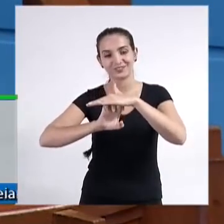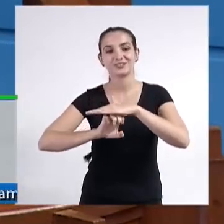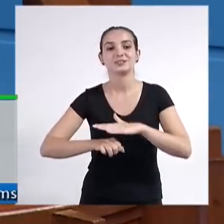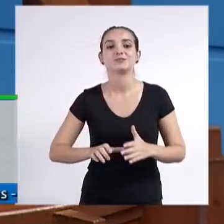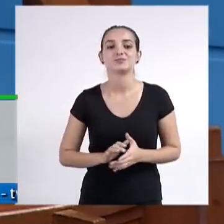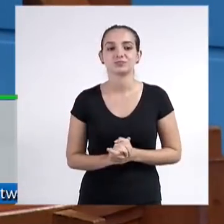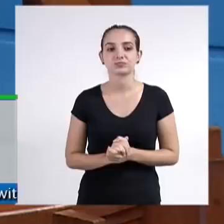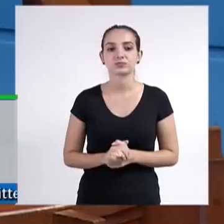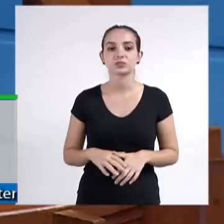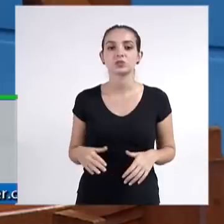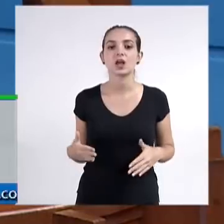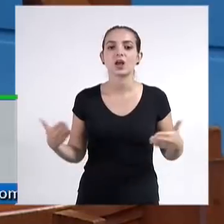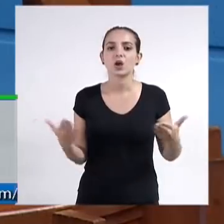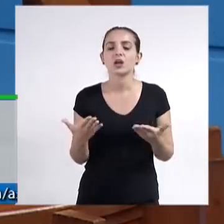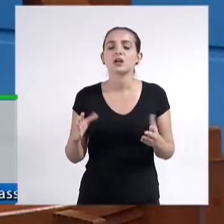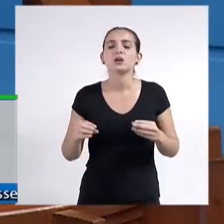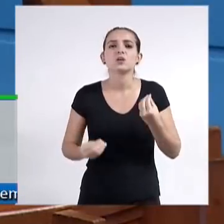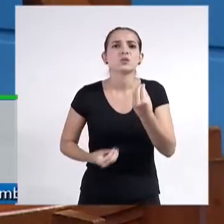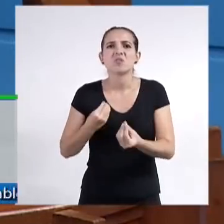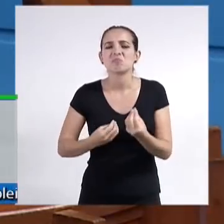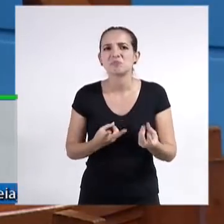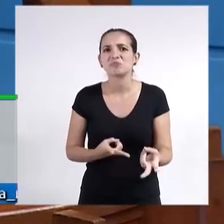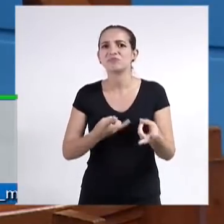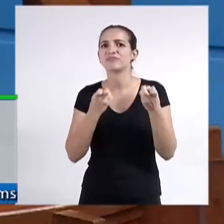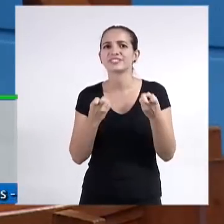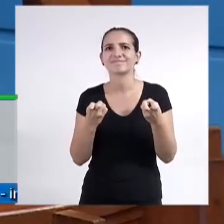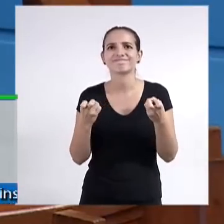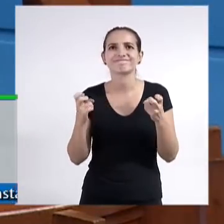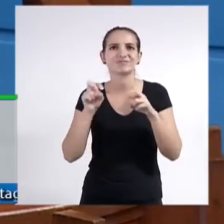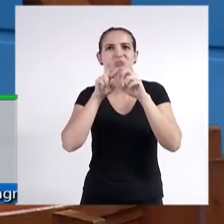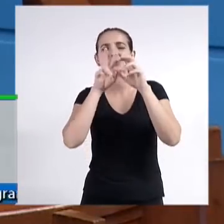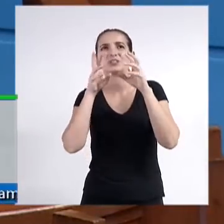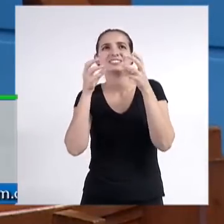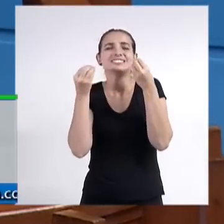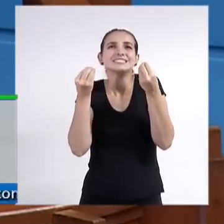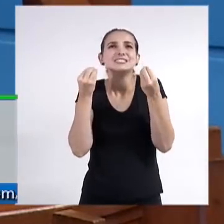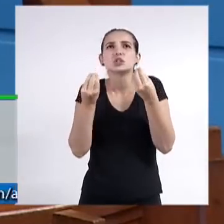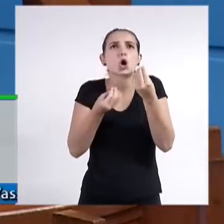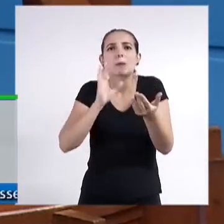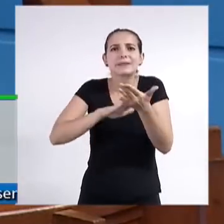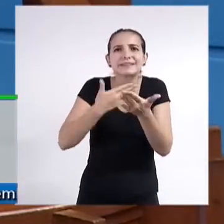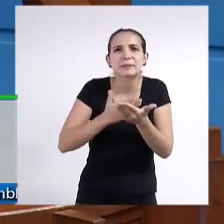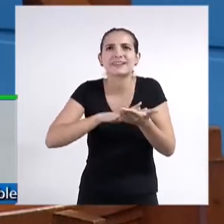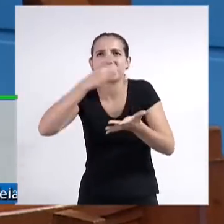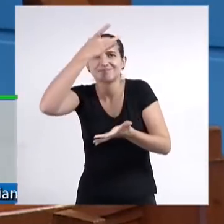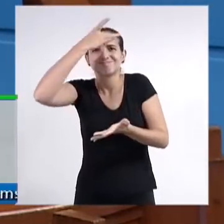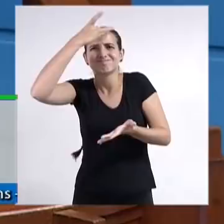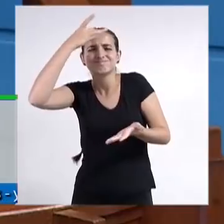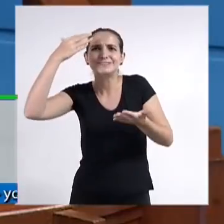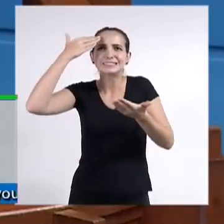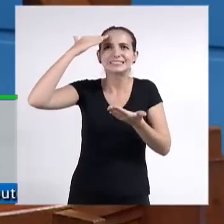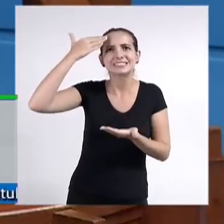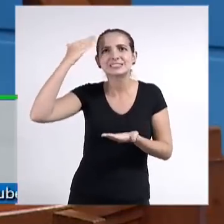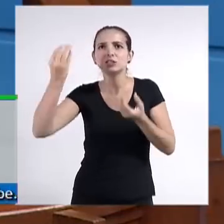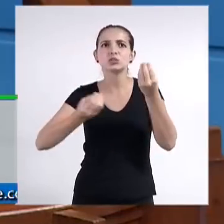desse projeto da reforma da Previdência pelo presidente Bolsonaro ontem? Que leitura que eles estão fazendo hoje?